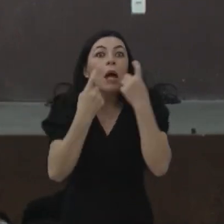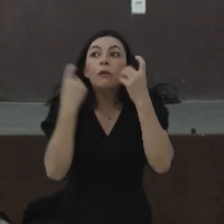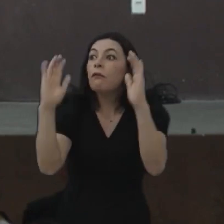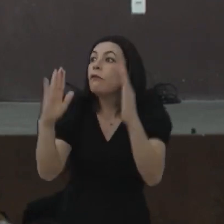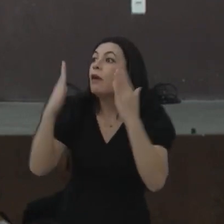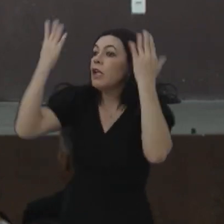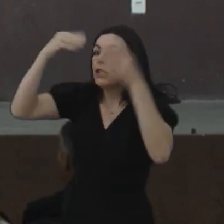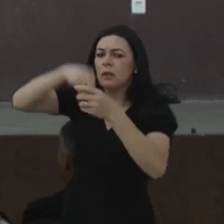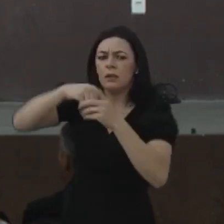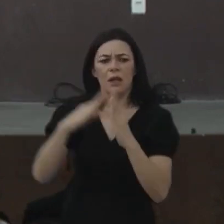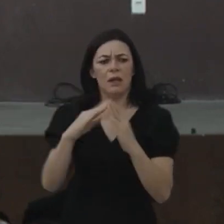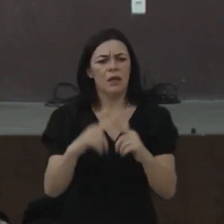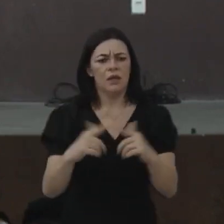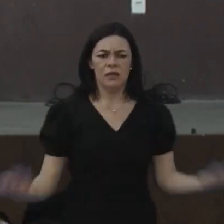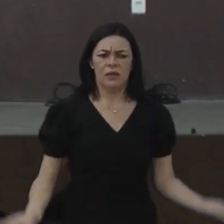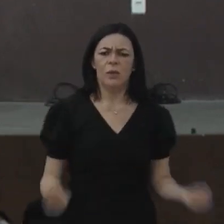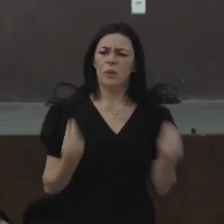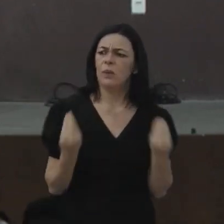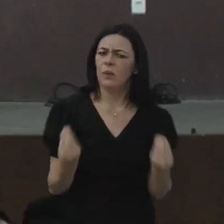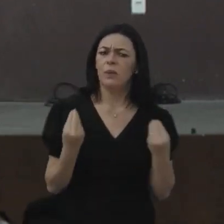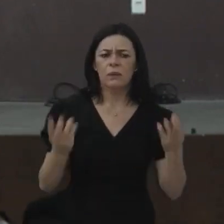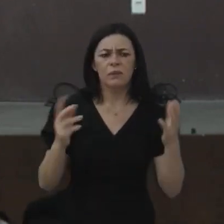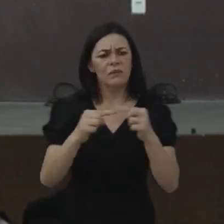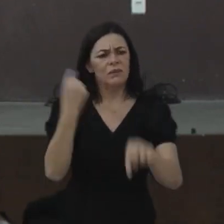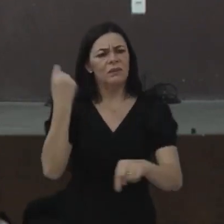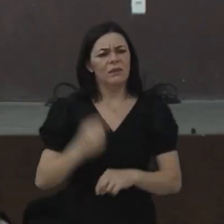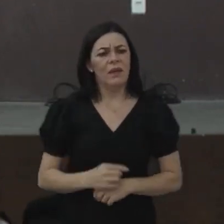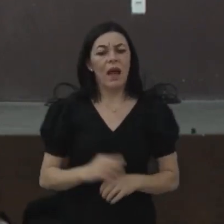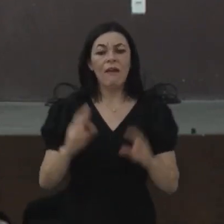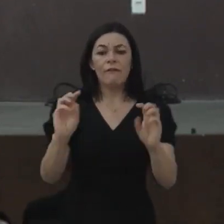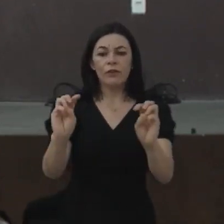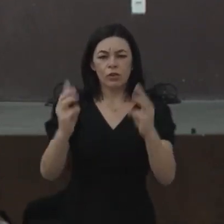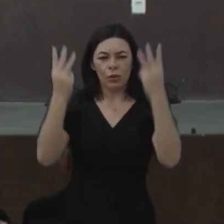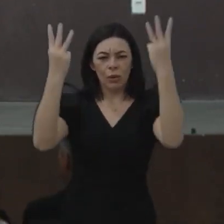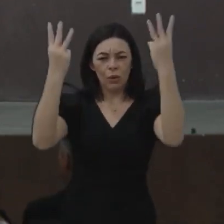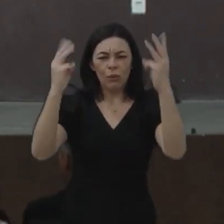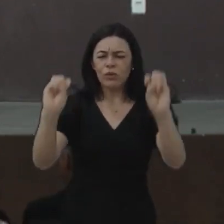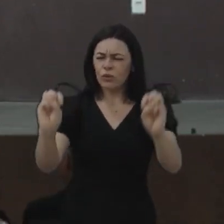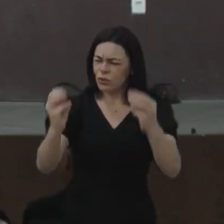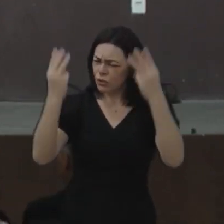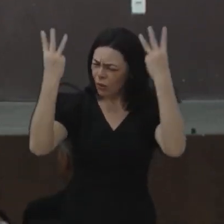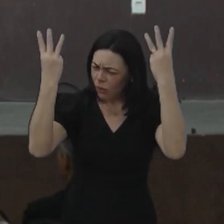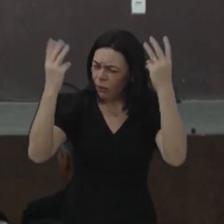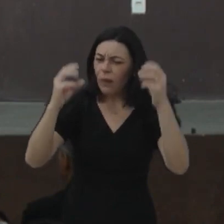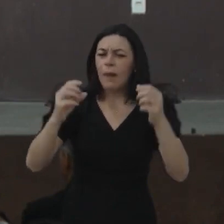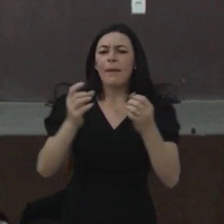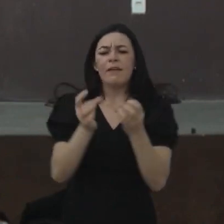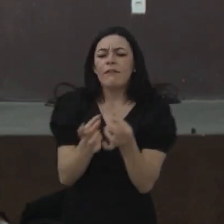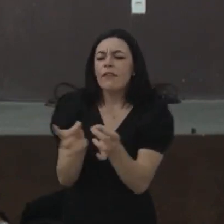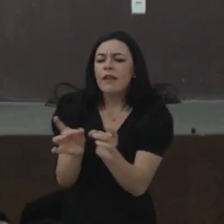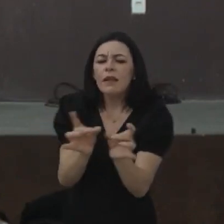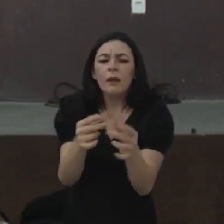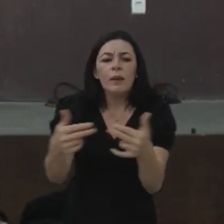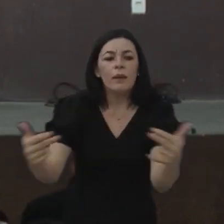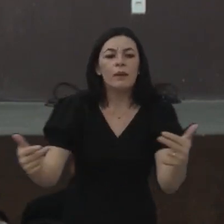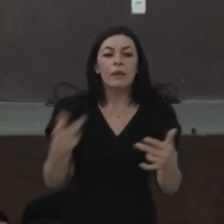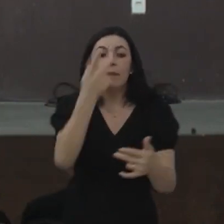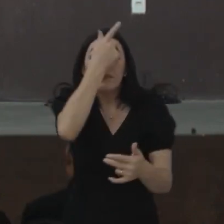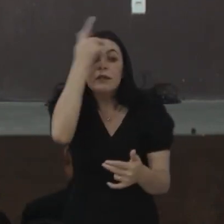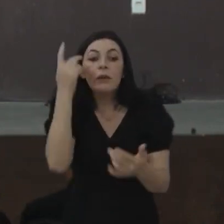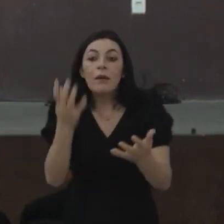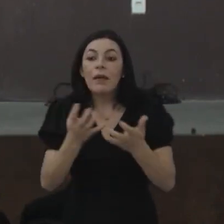farra dentro da igreja para dizer que está redimindo alguma coisa. É clube, é comércio, é gente